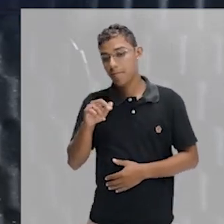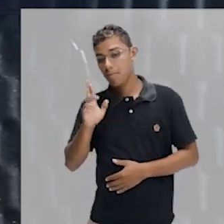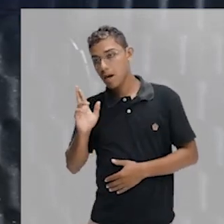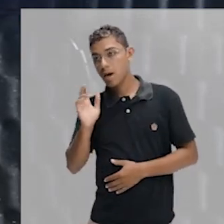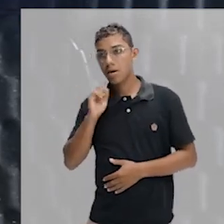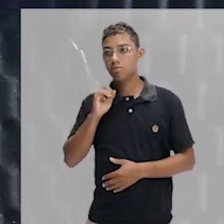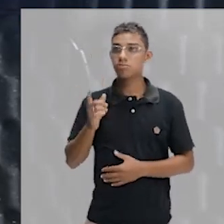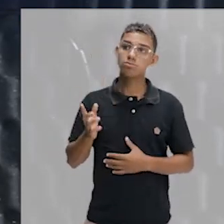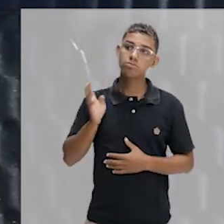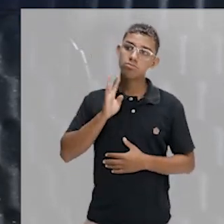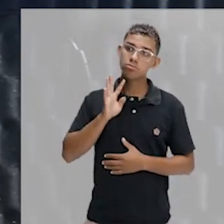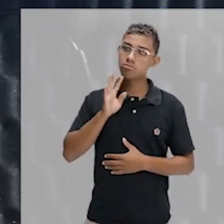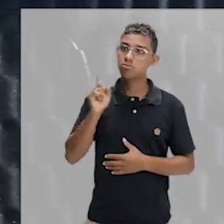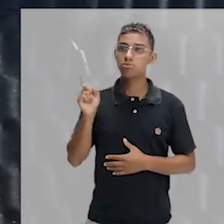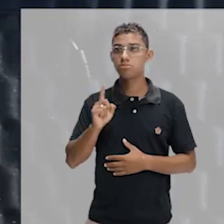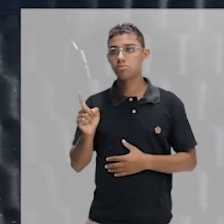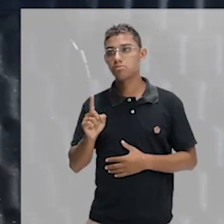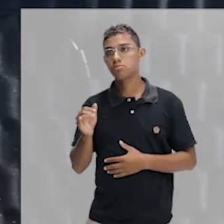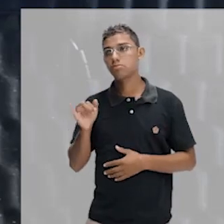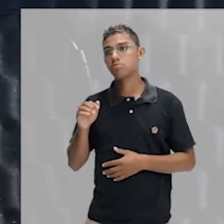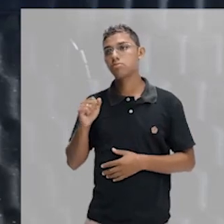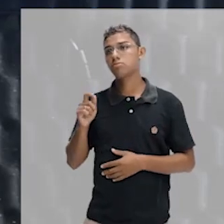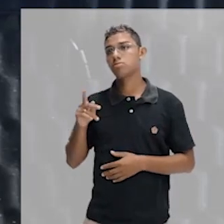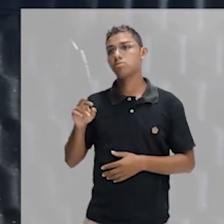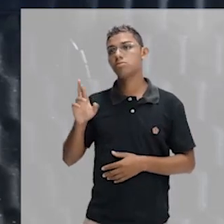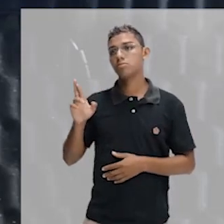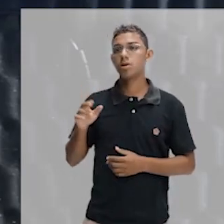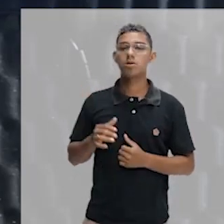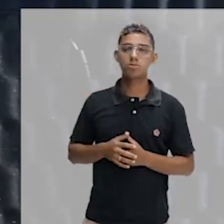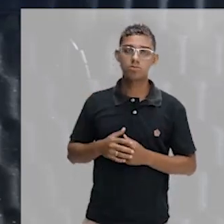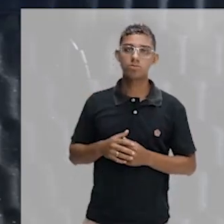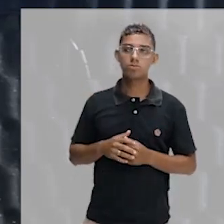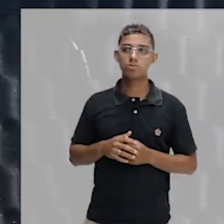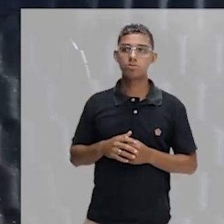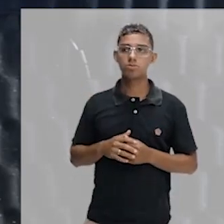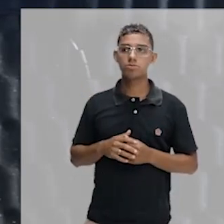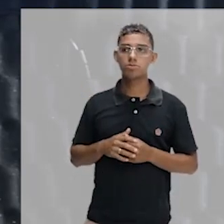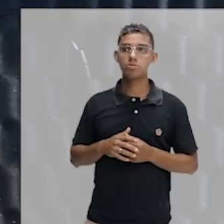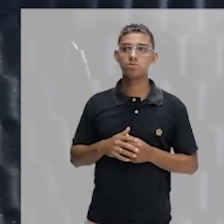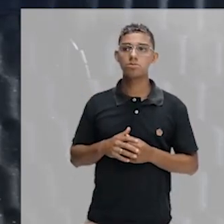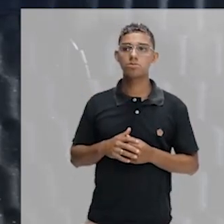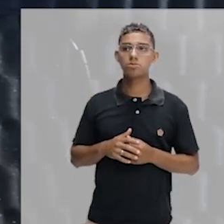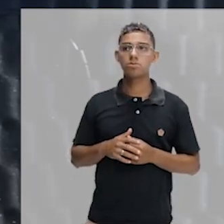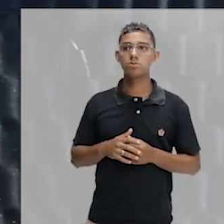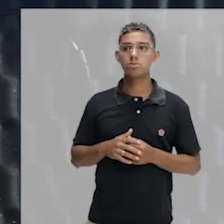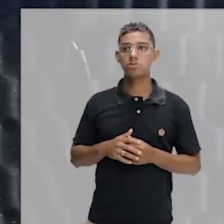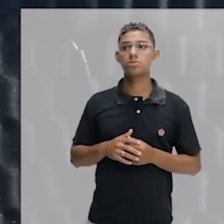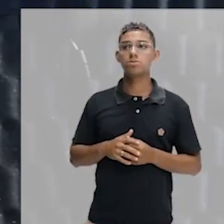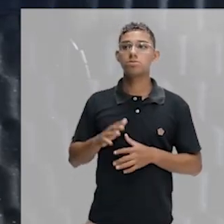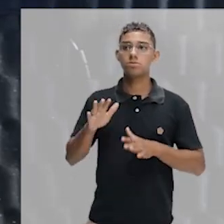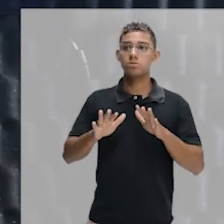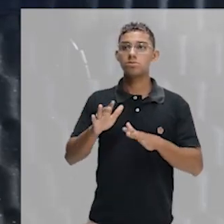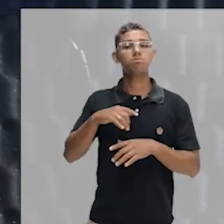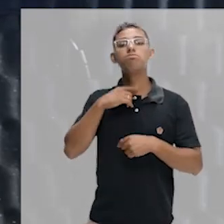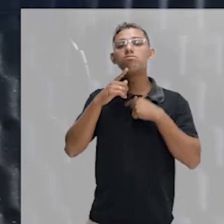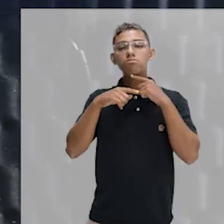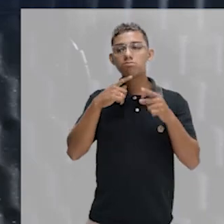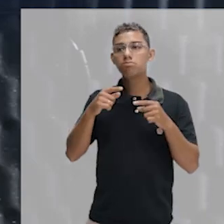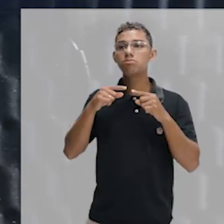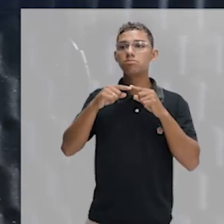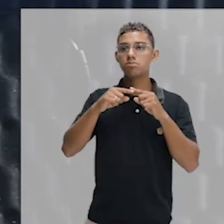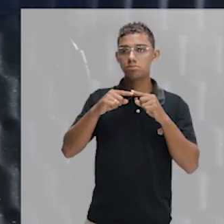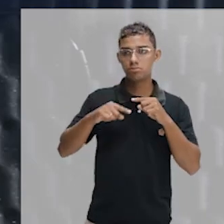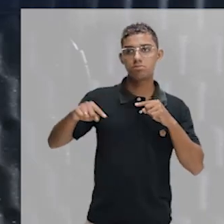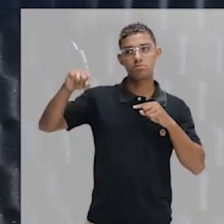fique tão bem representado se tu escolher somente dois pontos talvez você nem consiga construir a curva característica